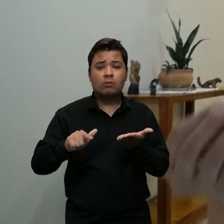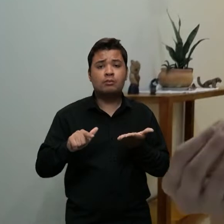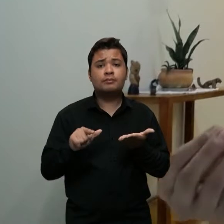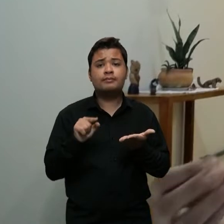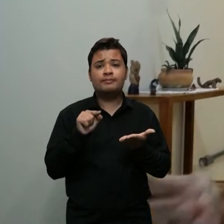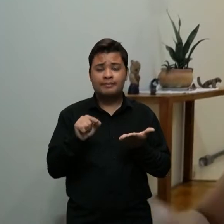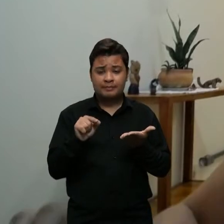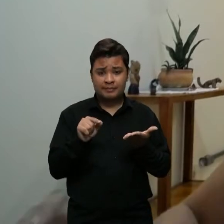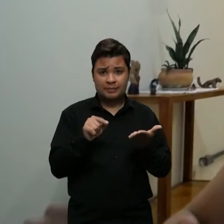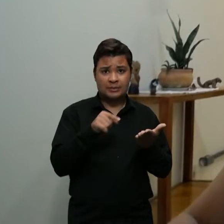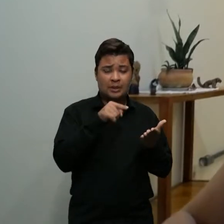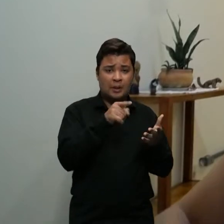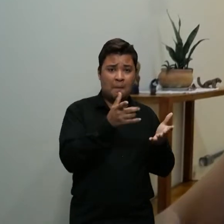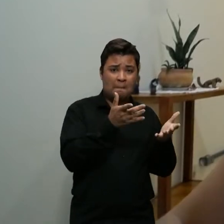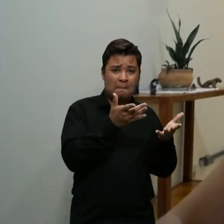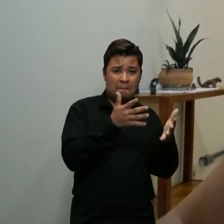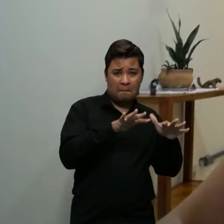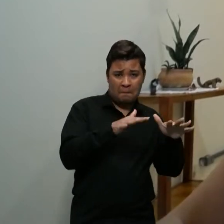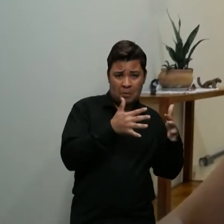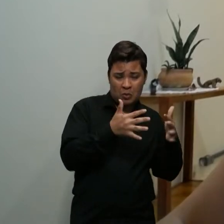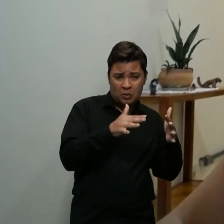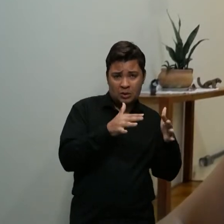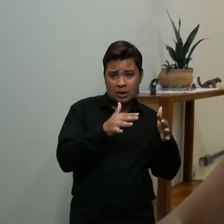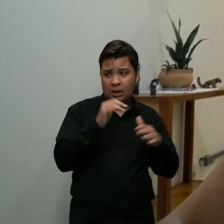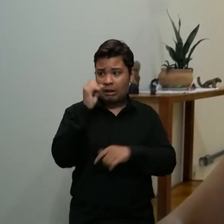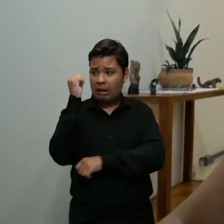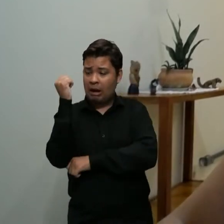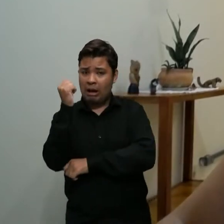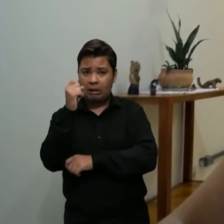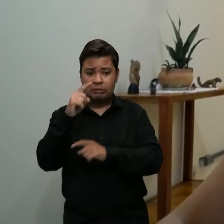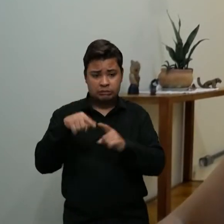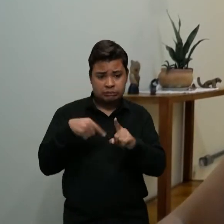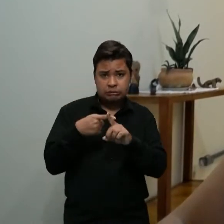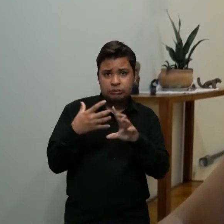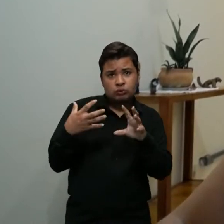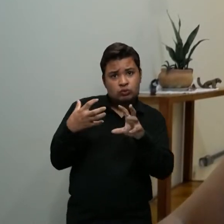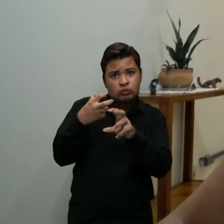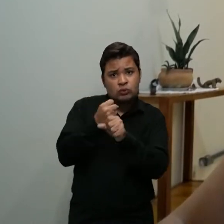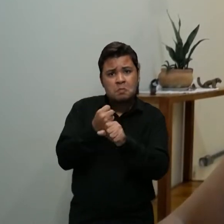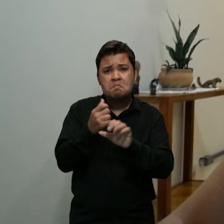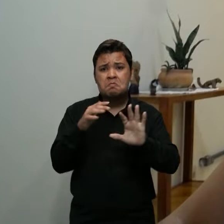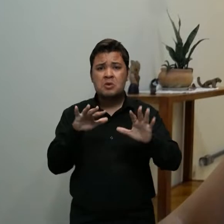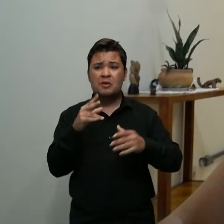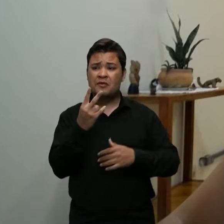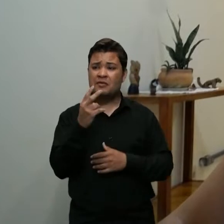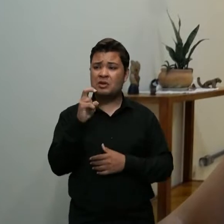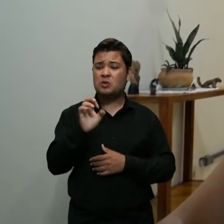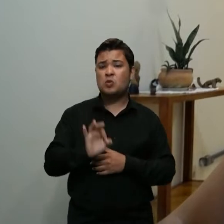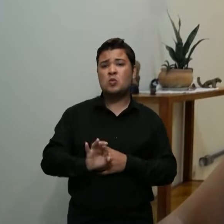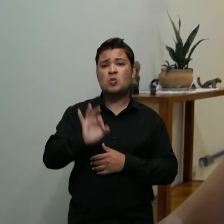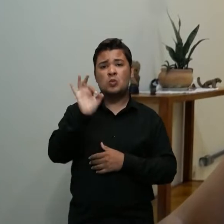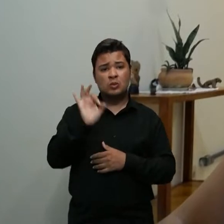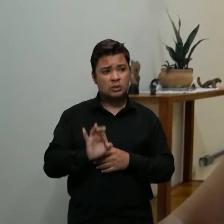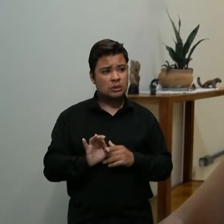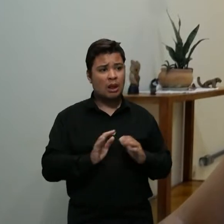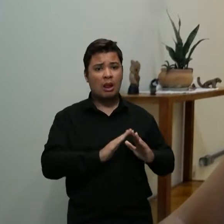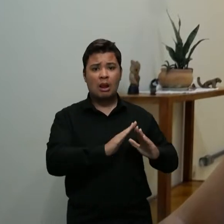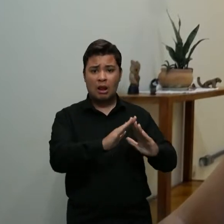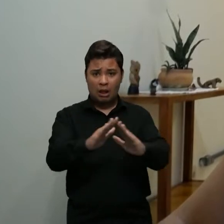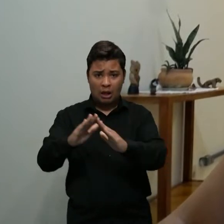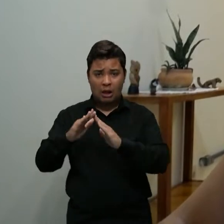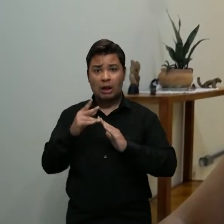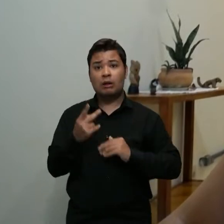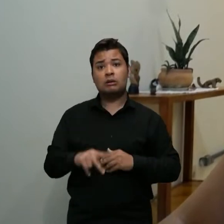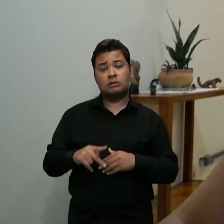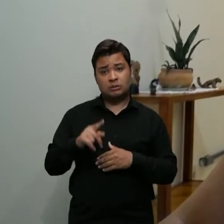se somada com a grave, totaliza aqui no estado quase 25%, né, dos lares goianos. Aí